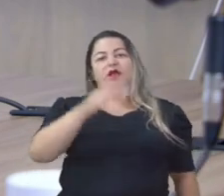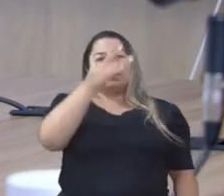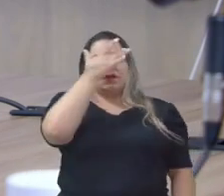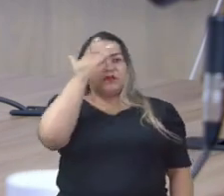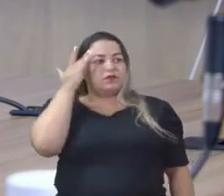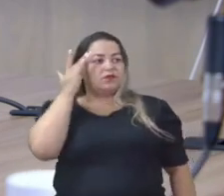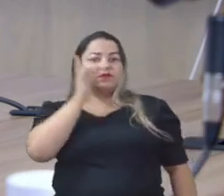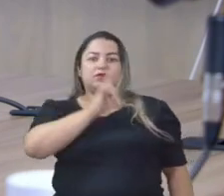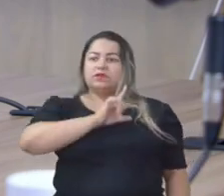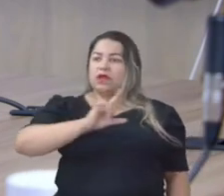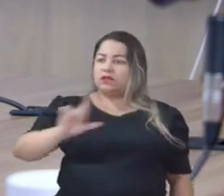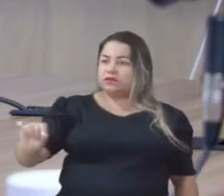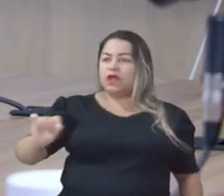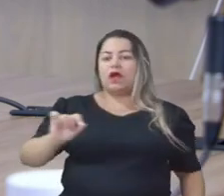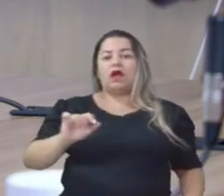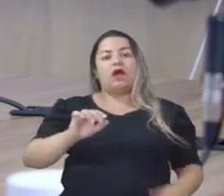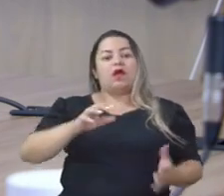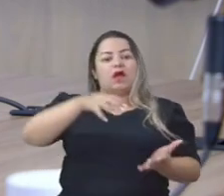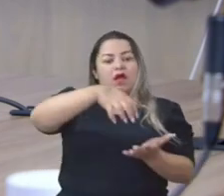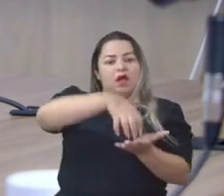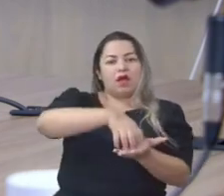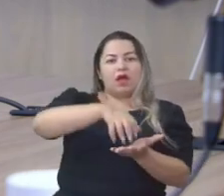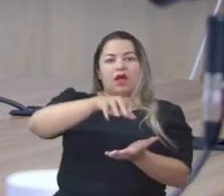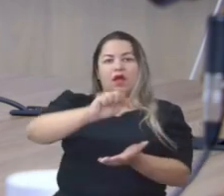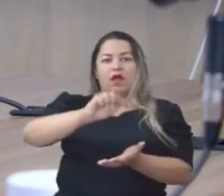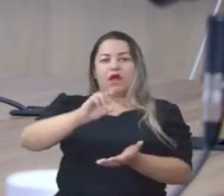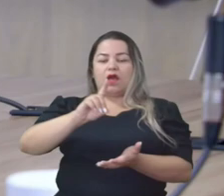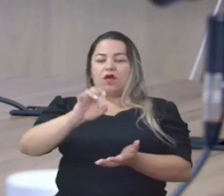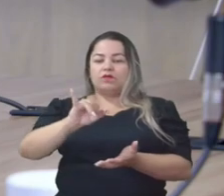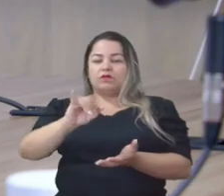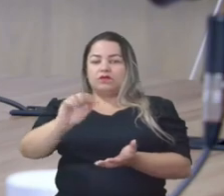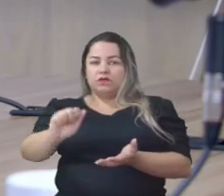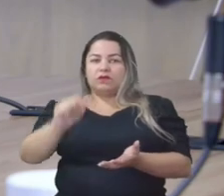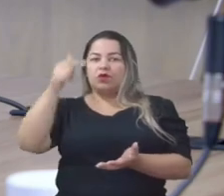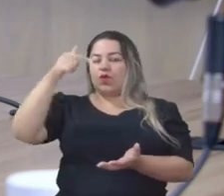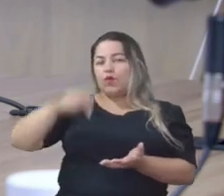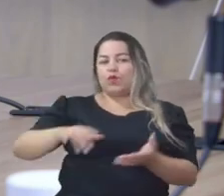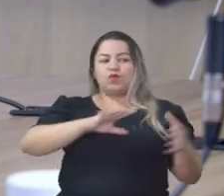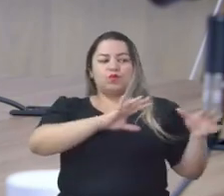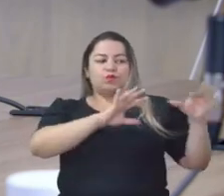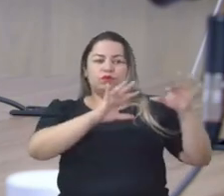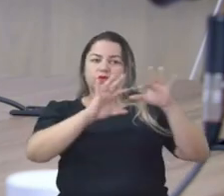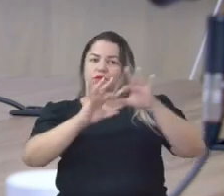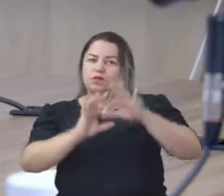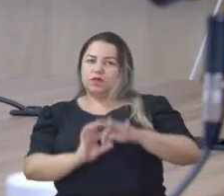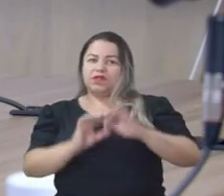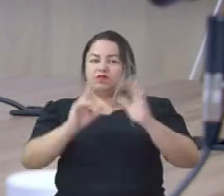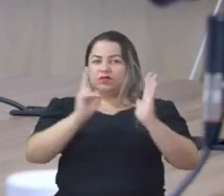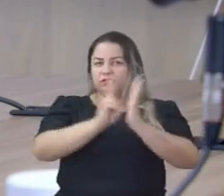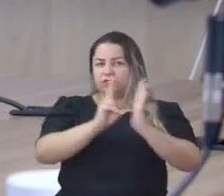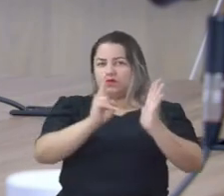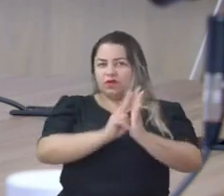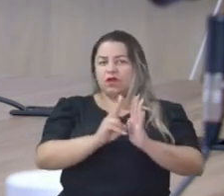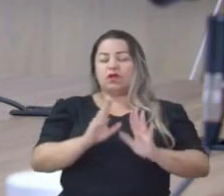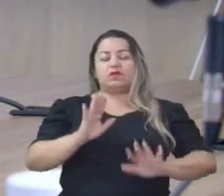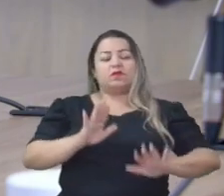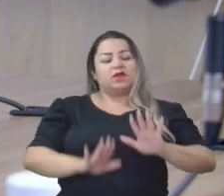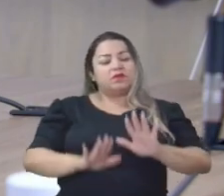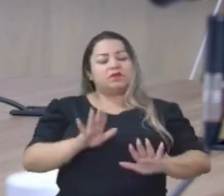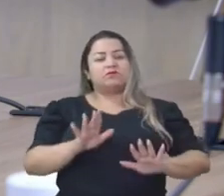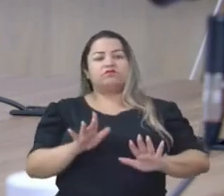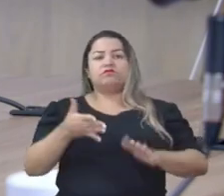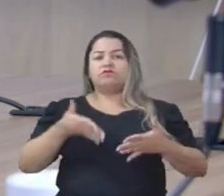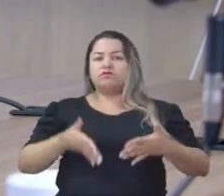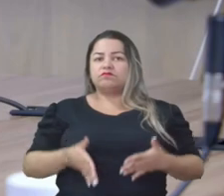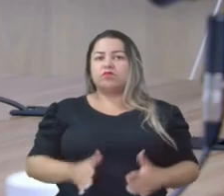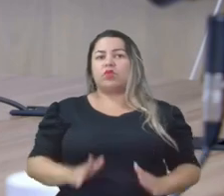repente, saíram da aldeia e foram para a cidade. E aí tem vários outros contextos de indígenas que, de repente, nasceram na cidade e